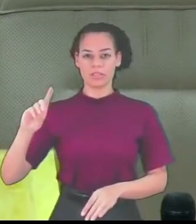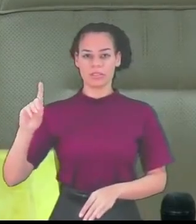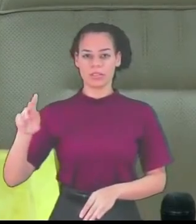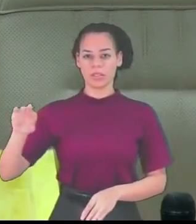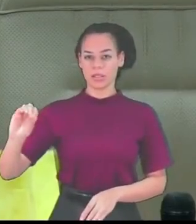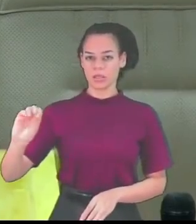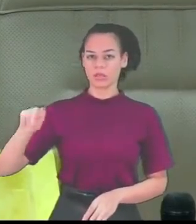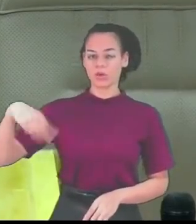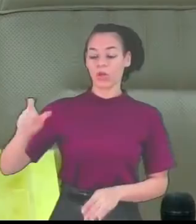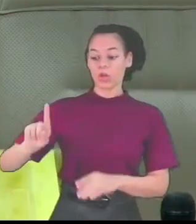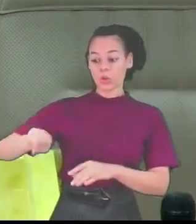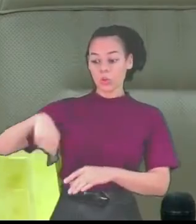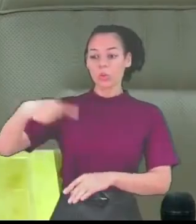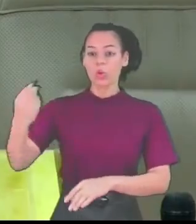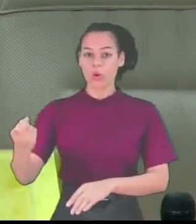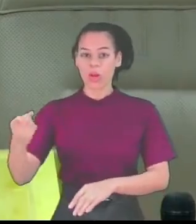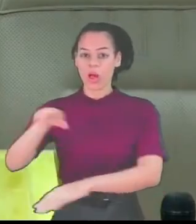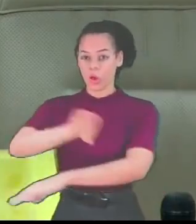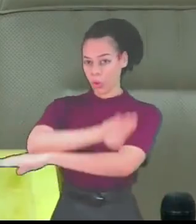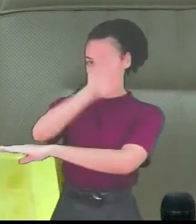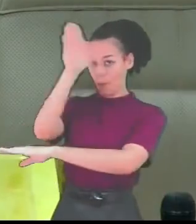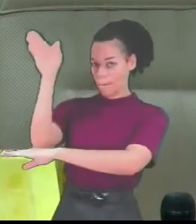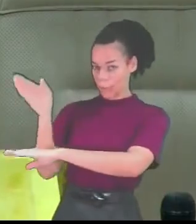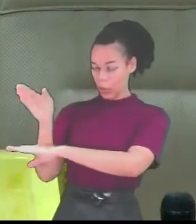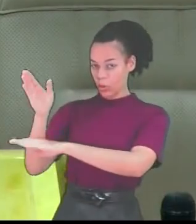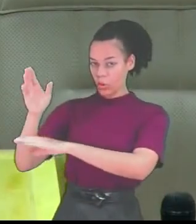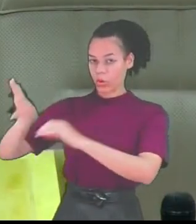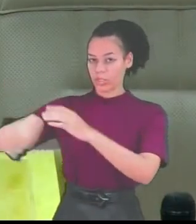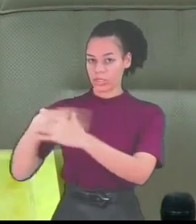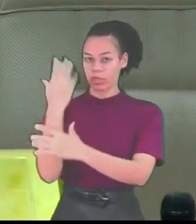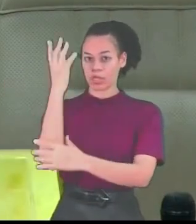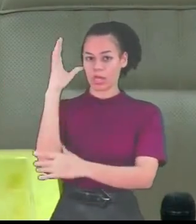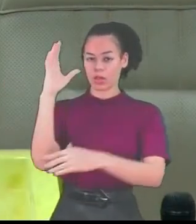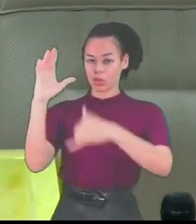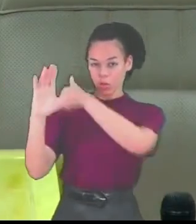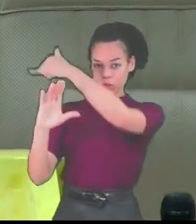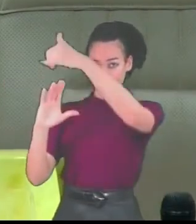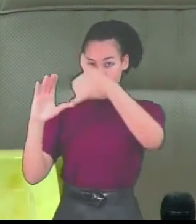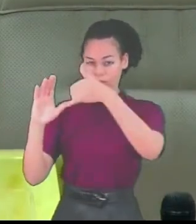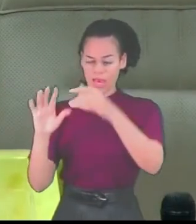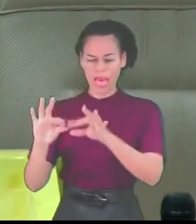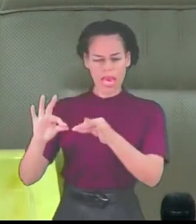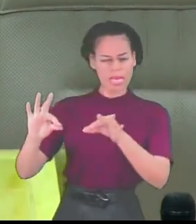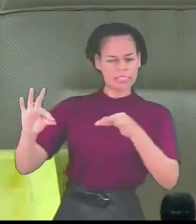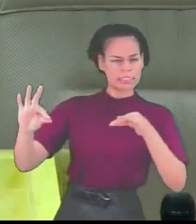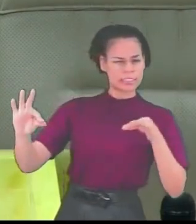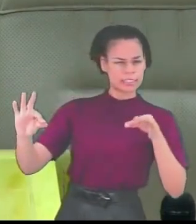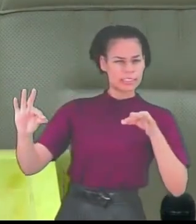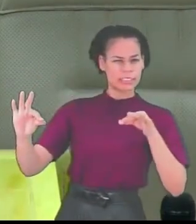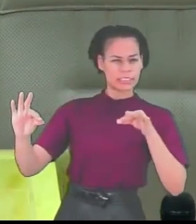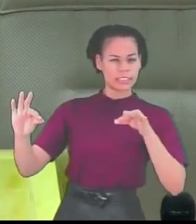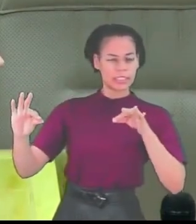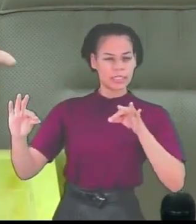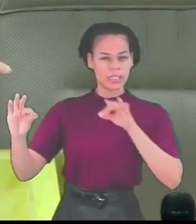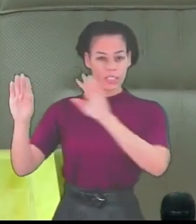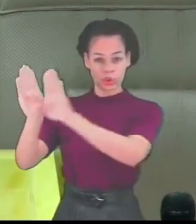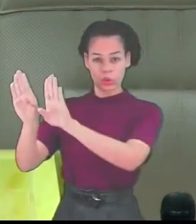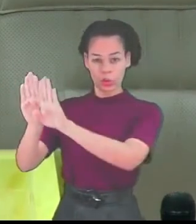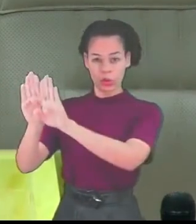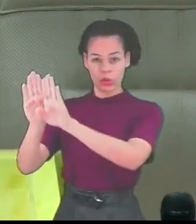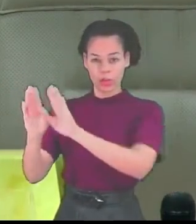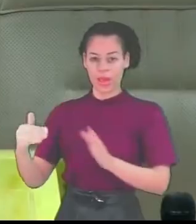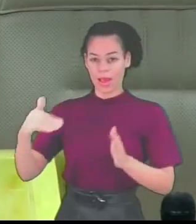lado no Monte das Oliveiras a distância do portão principal até o Monte das Oliveiras São dois mil